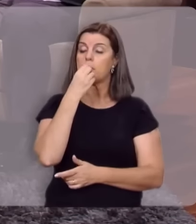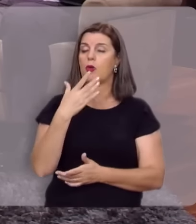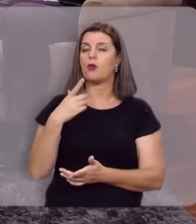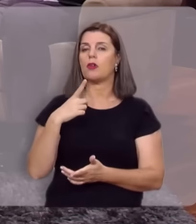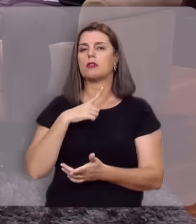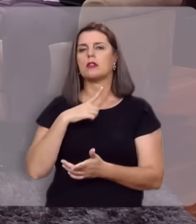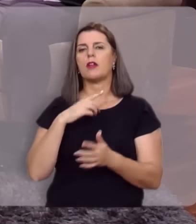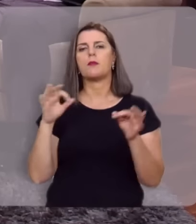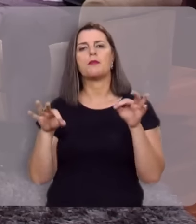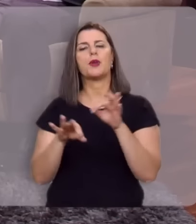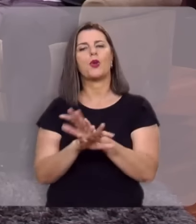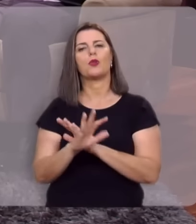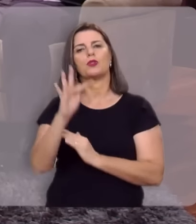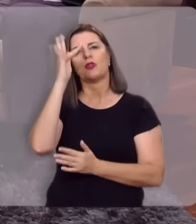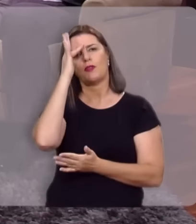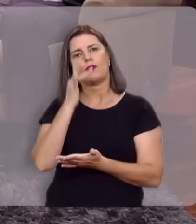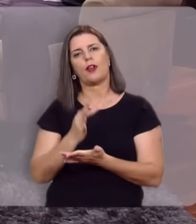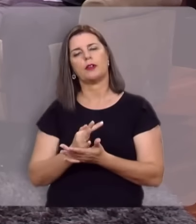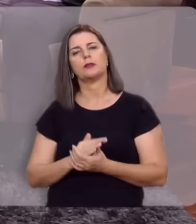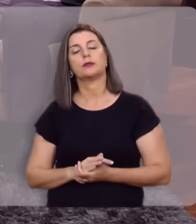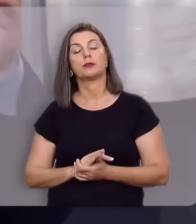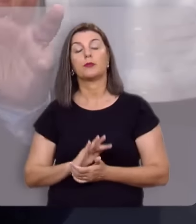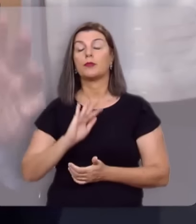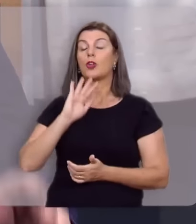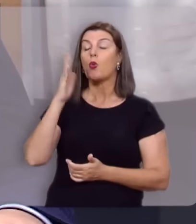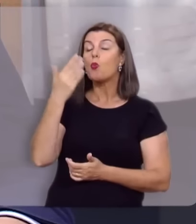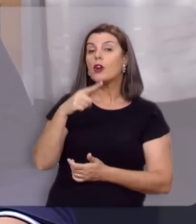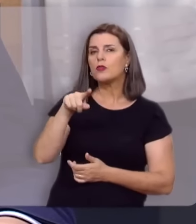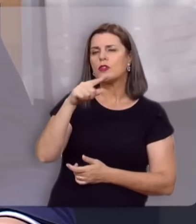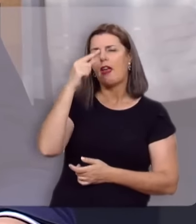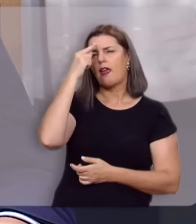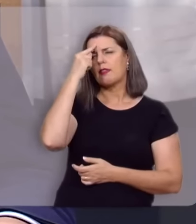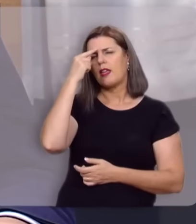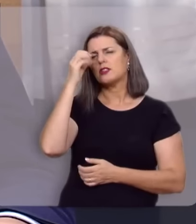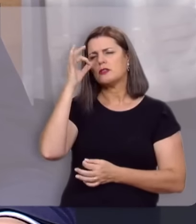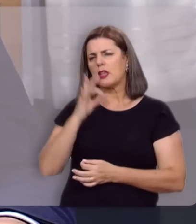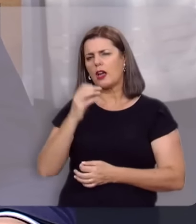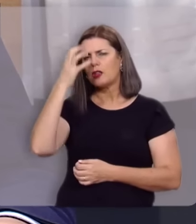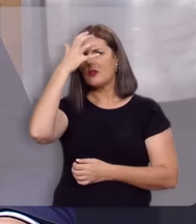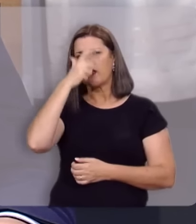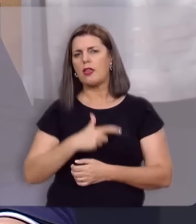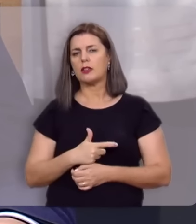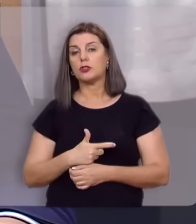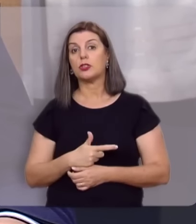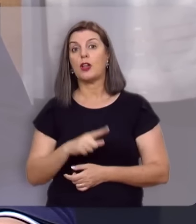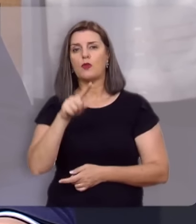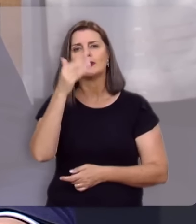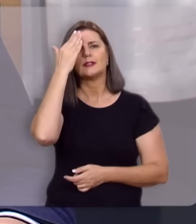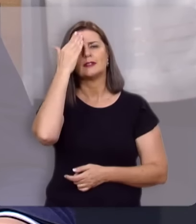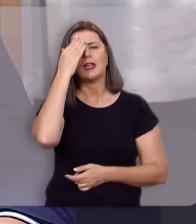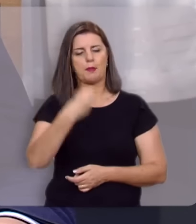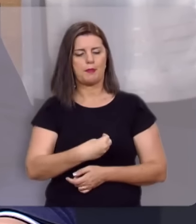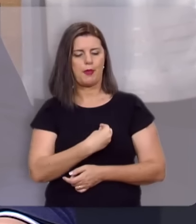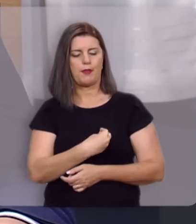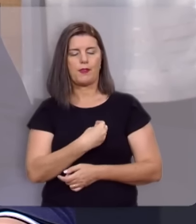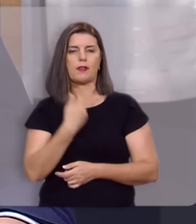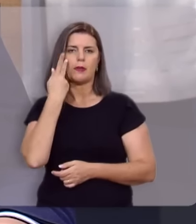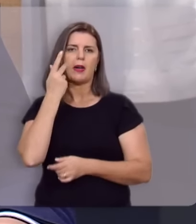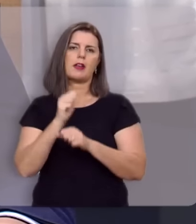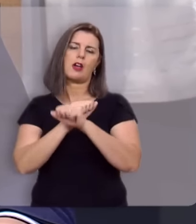combate, completamos a corrida e mantivemos a fé. Quando você entende bem a sua identidade, você sabe que você